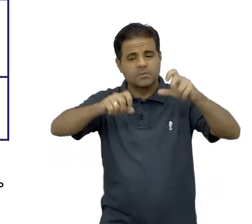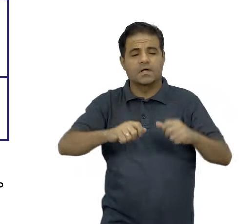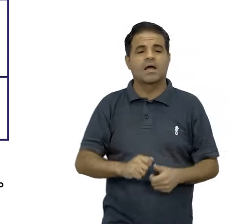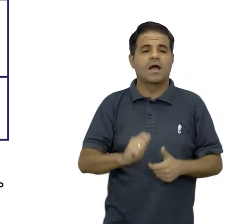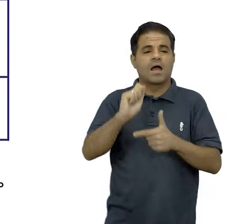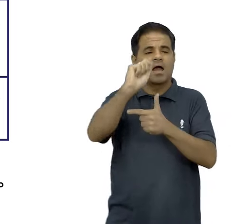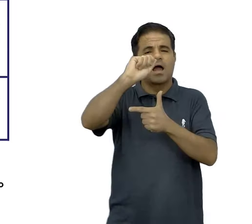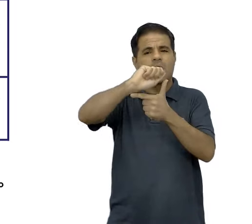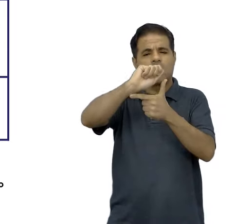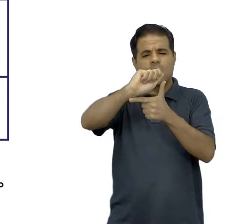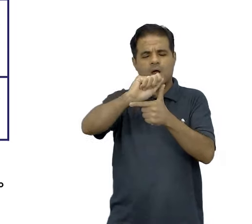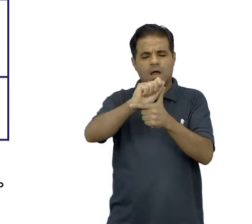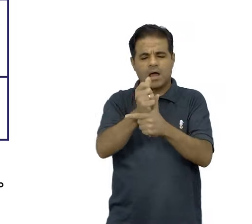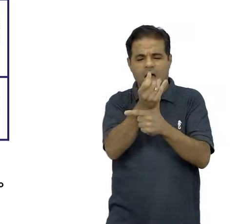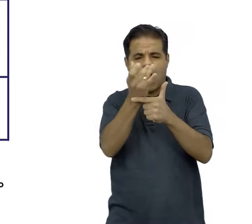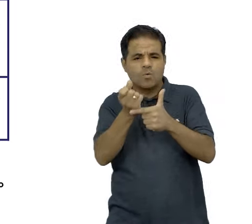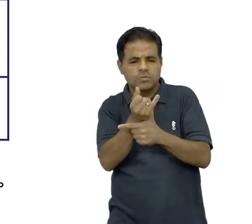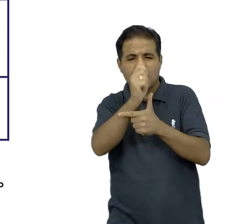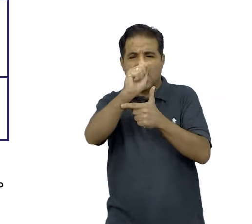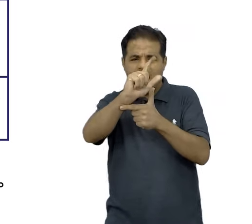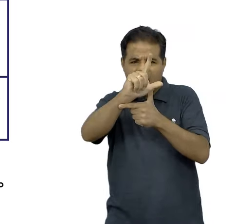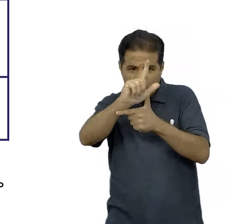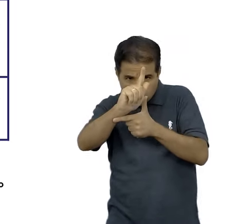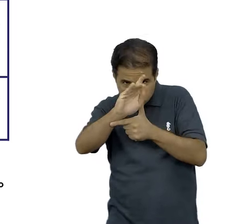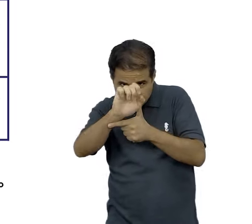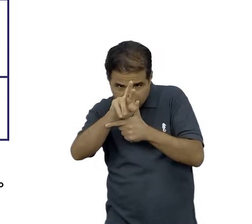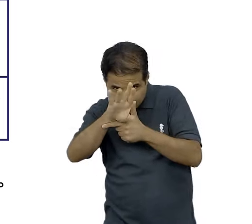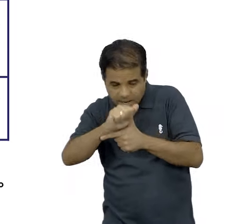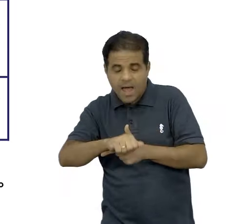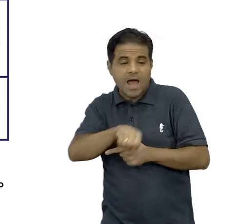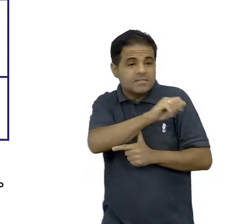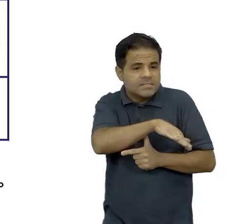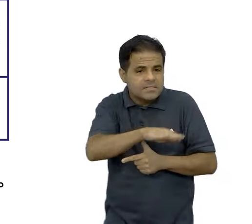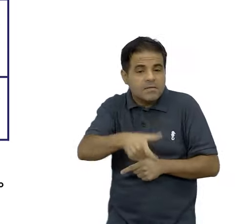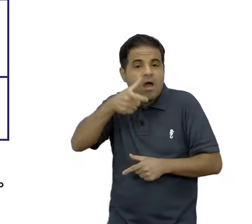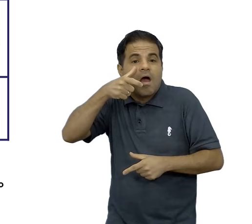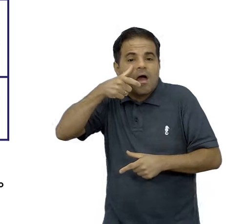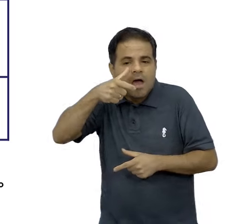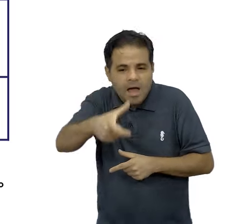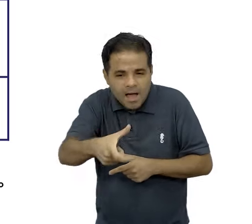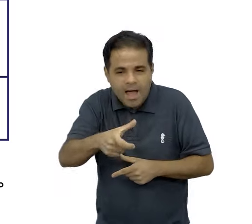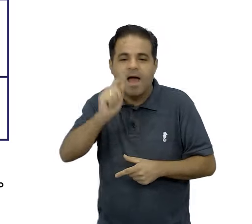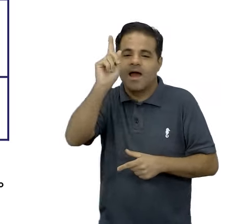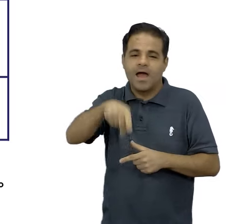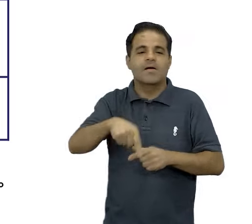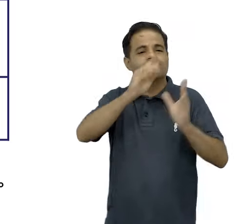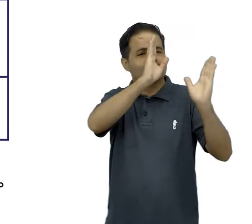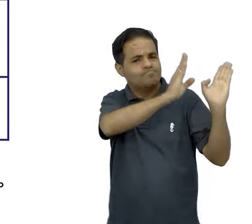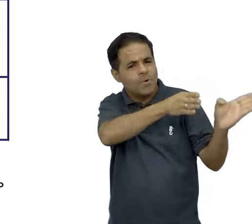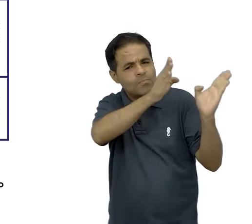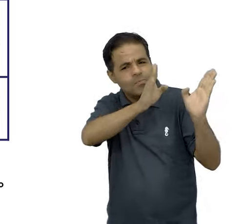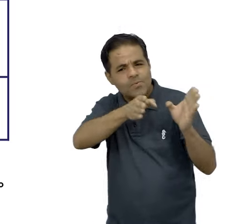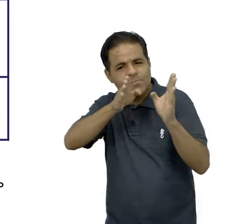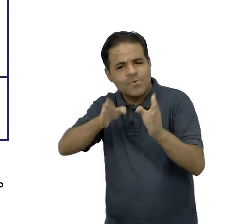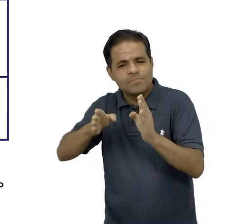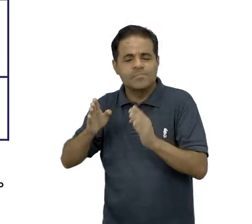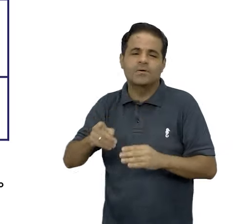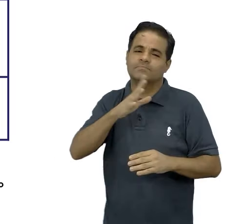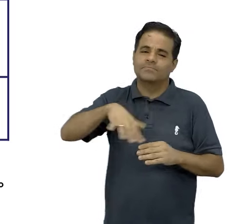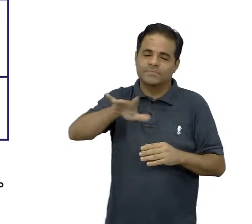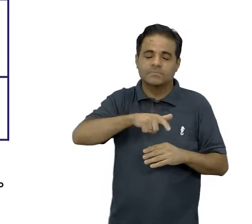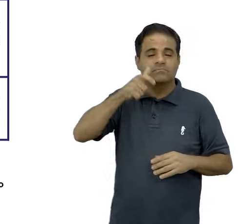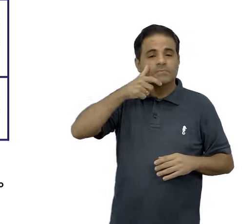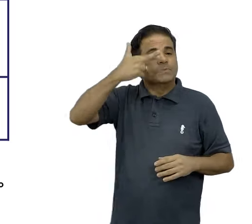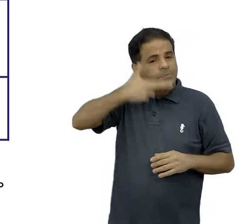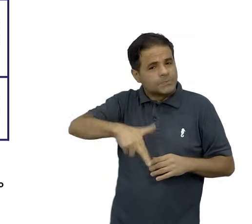álgebra, né? E aí, qual a intencionalidade? É que as crianças observem as regularidades em sequências recursivas